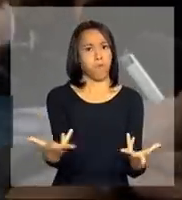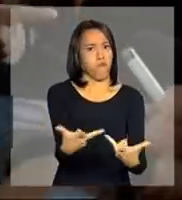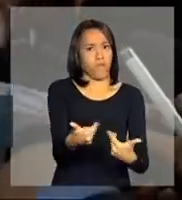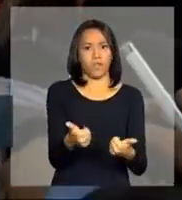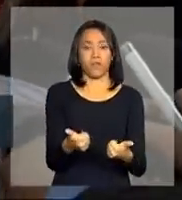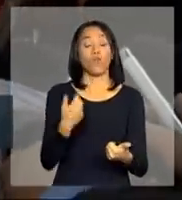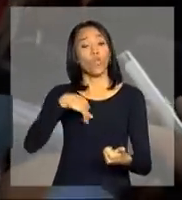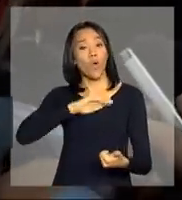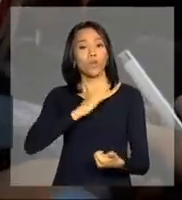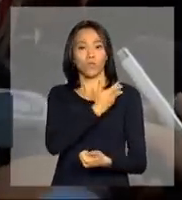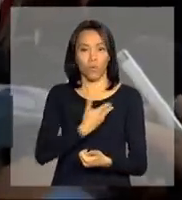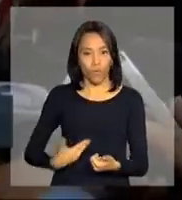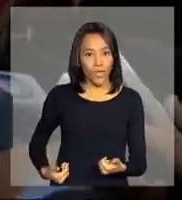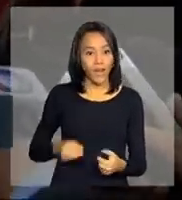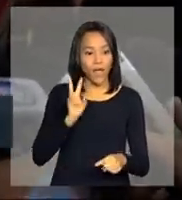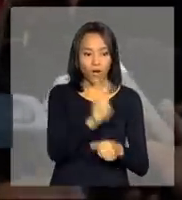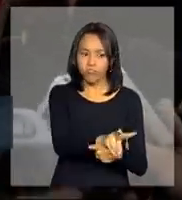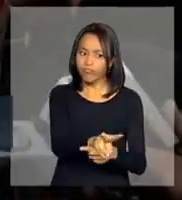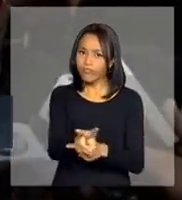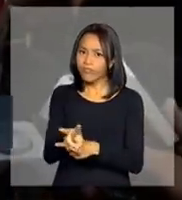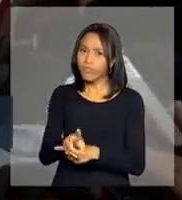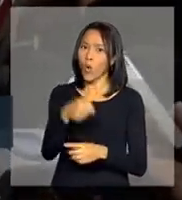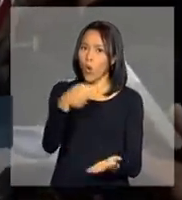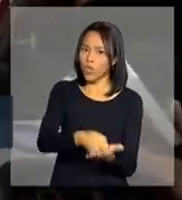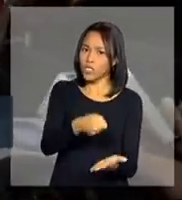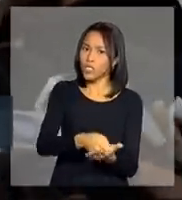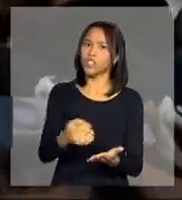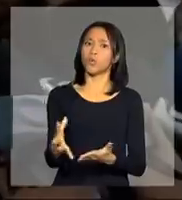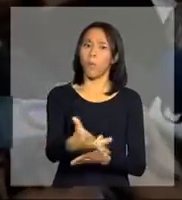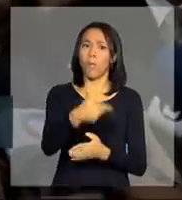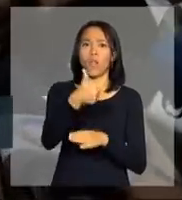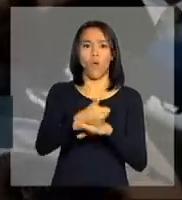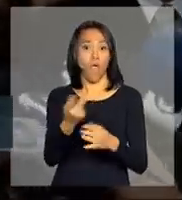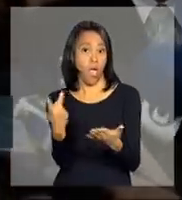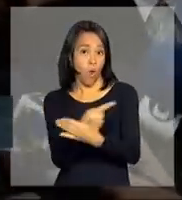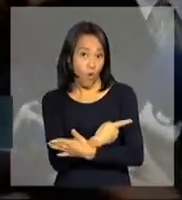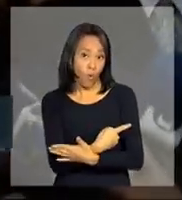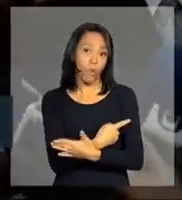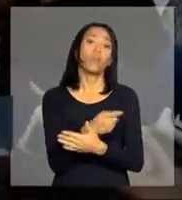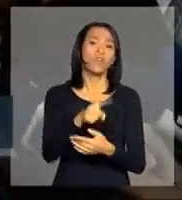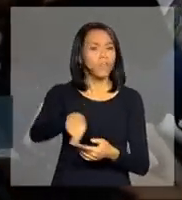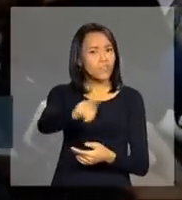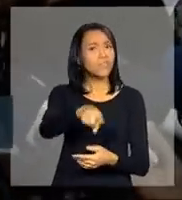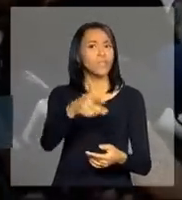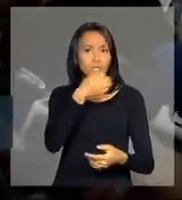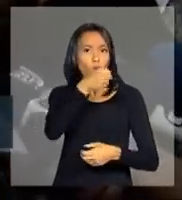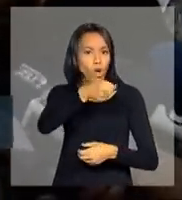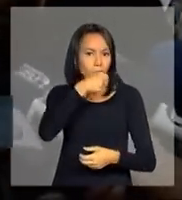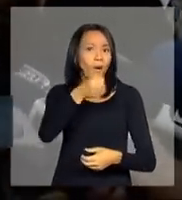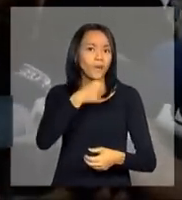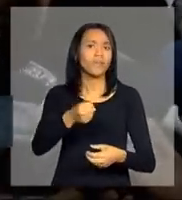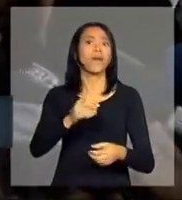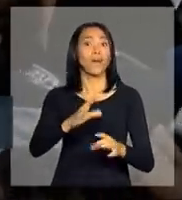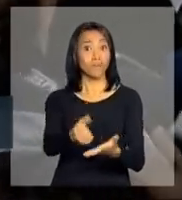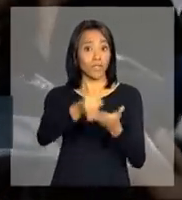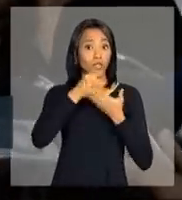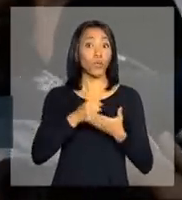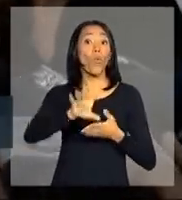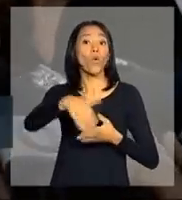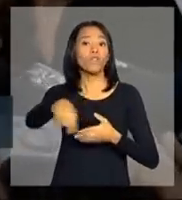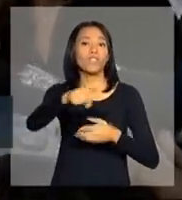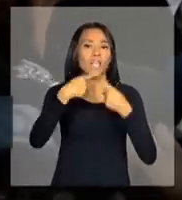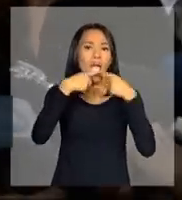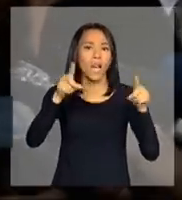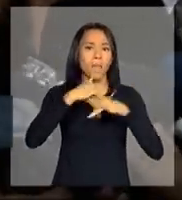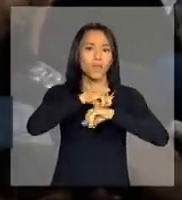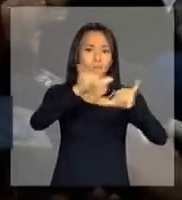É zelar pela qualidade, ficar em cima. Deu errado, e vocês contribuem, quando vocês denunciam, vocês contribuem. Ah,